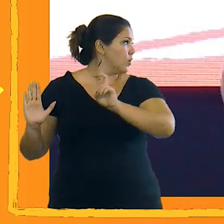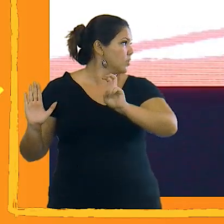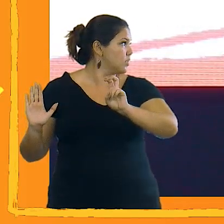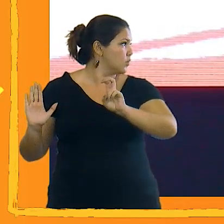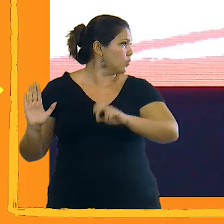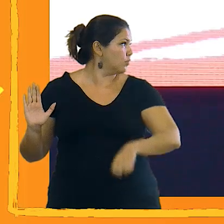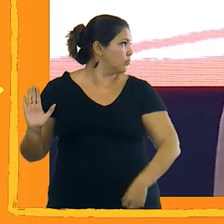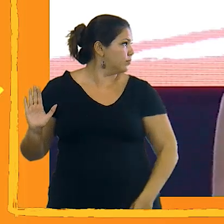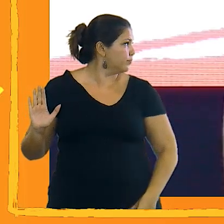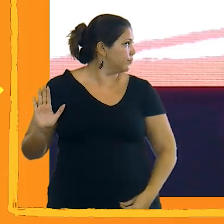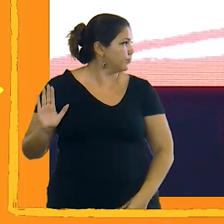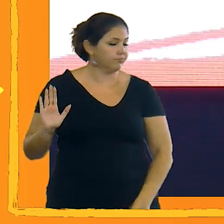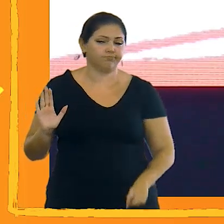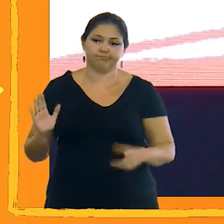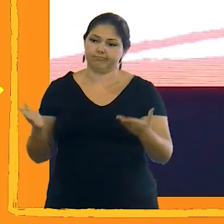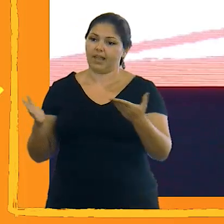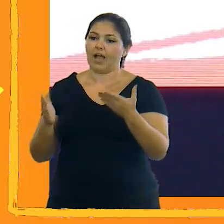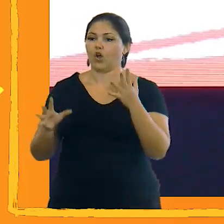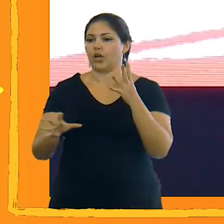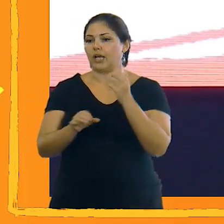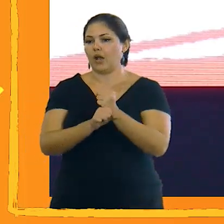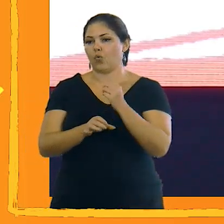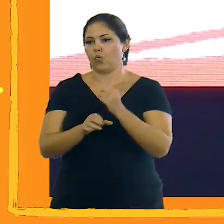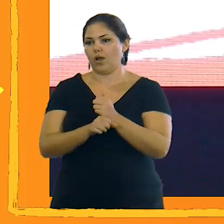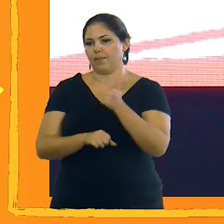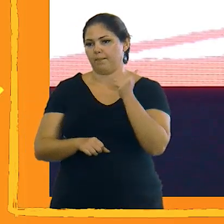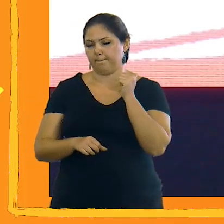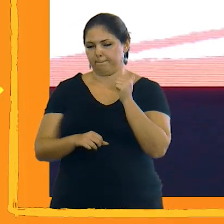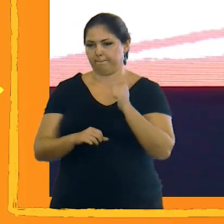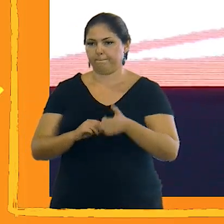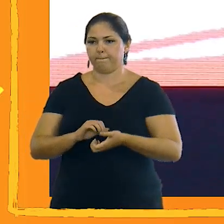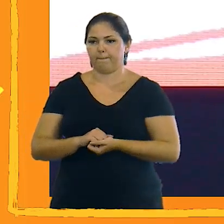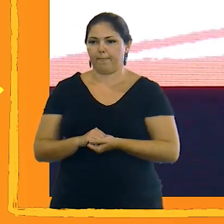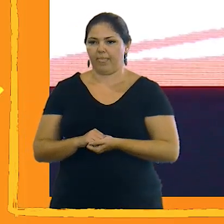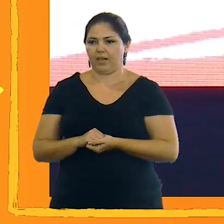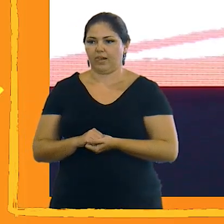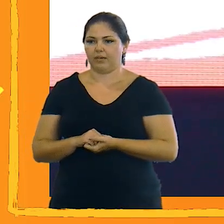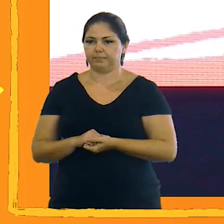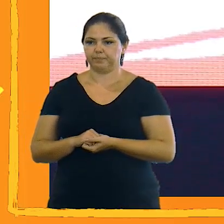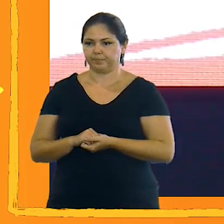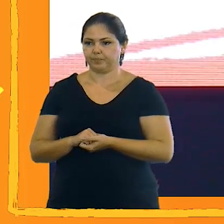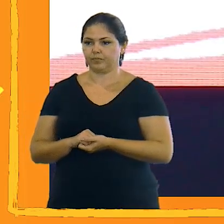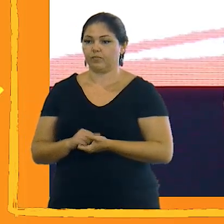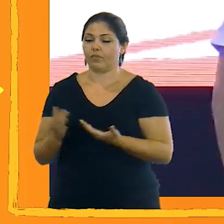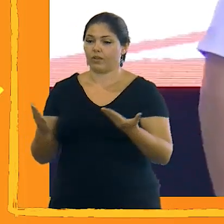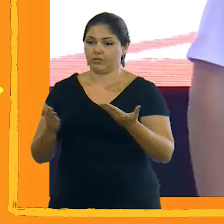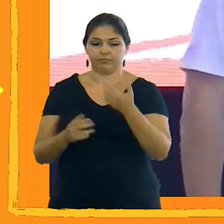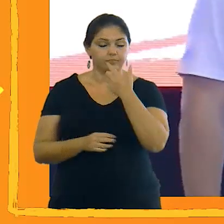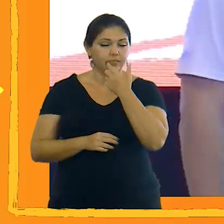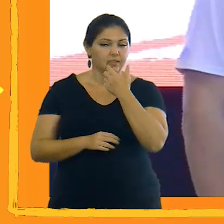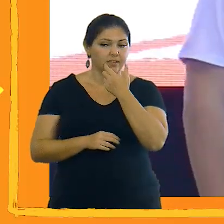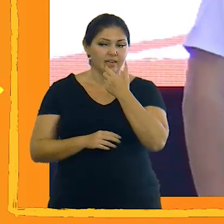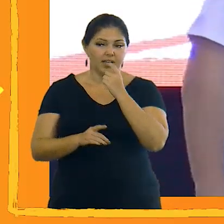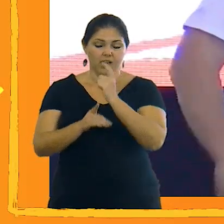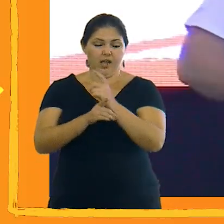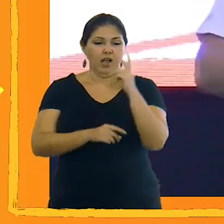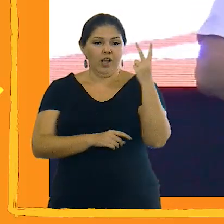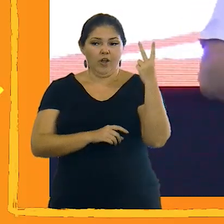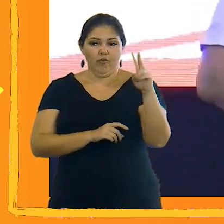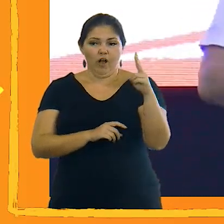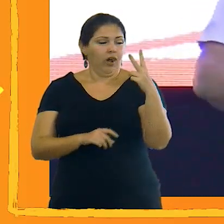x 5 qu x 1,5 daí você vai ter então que o volume será dado